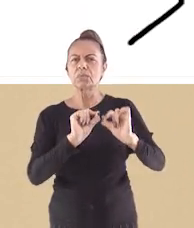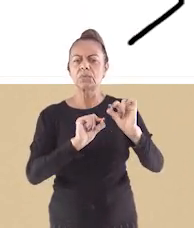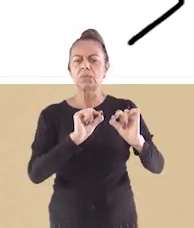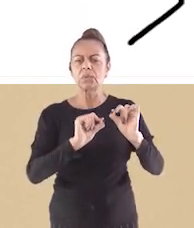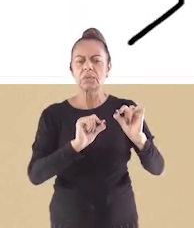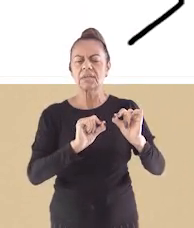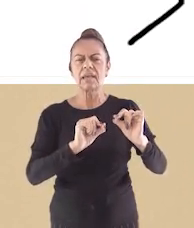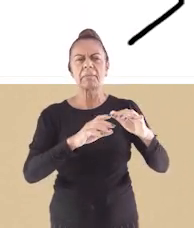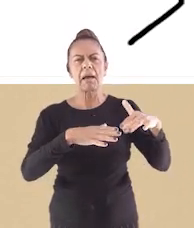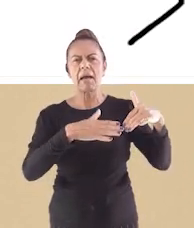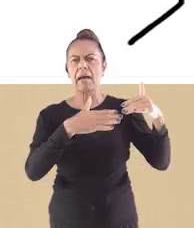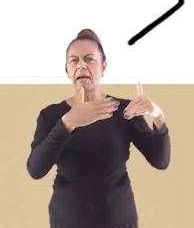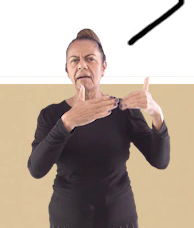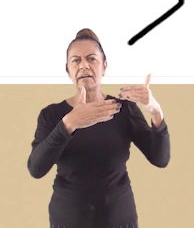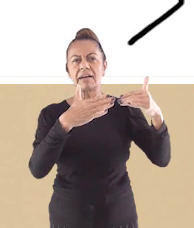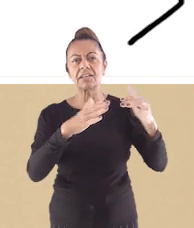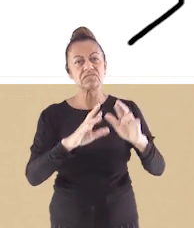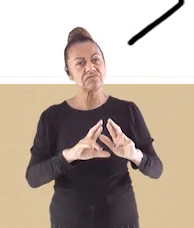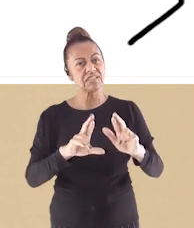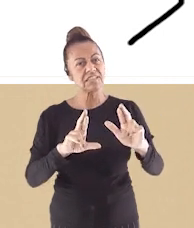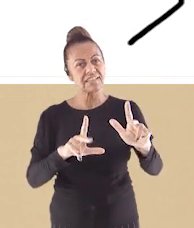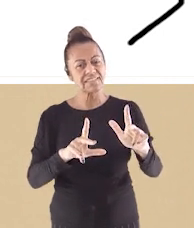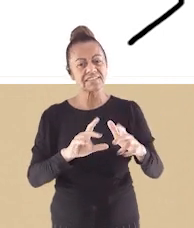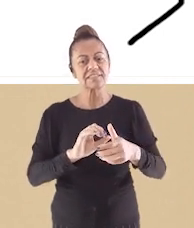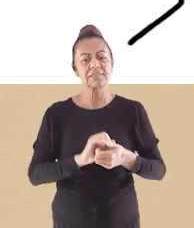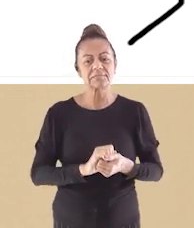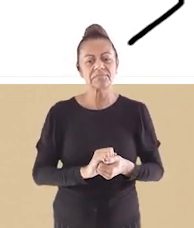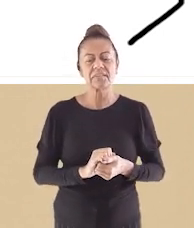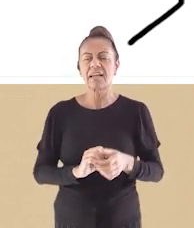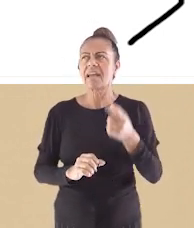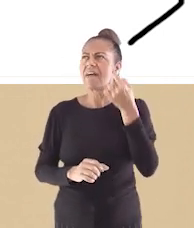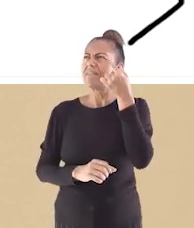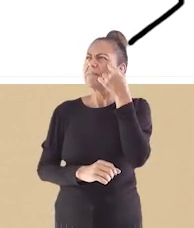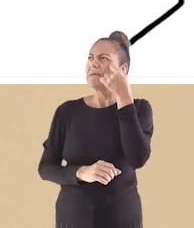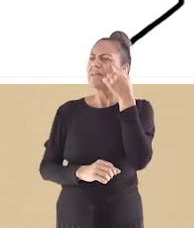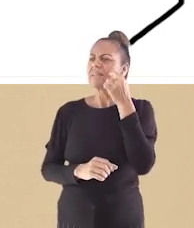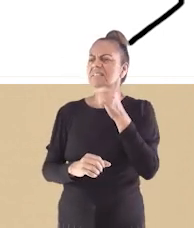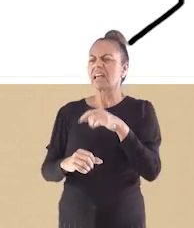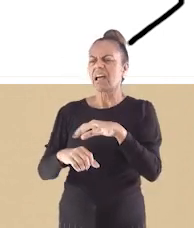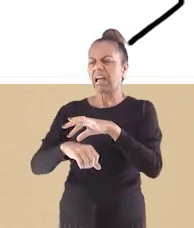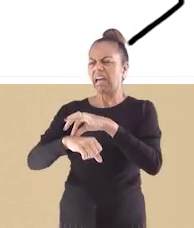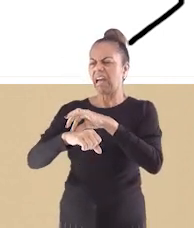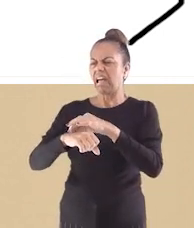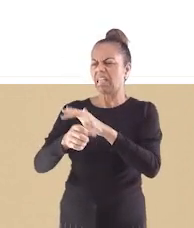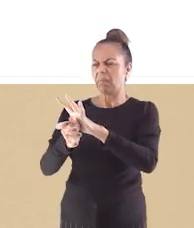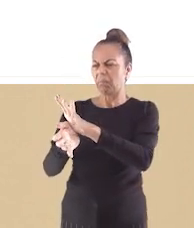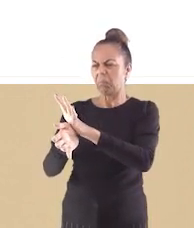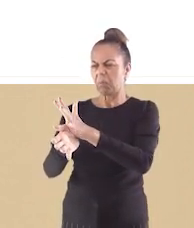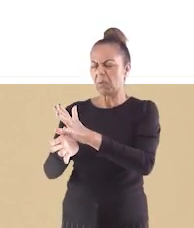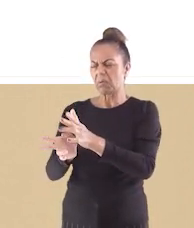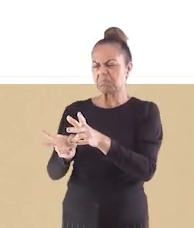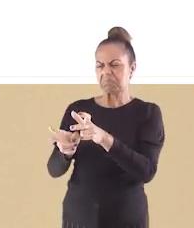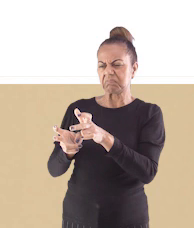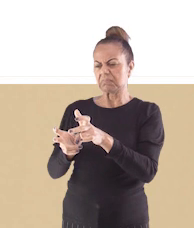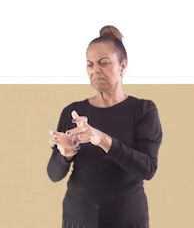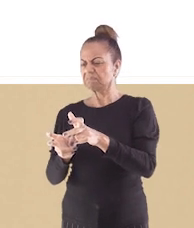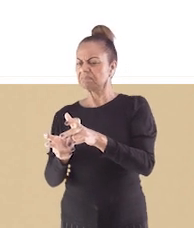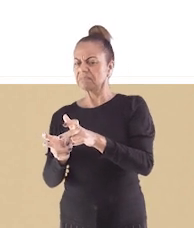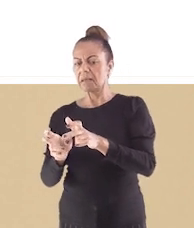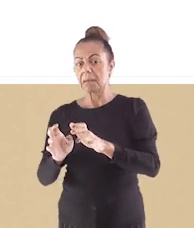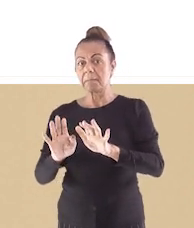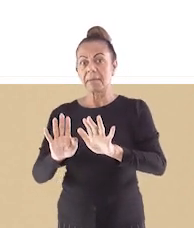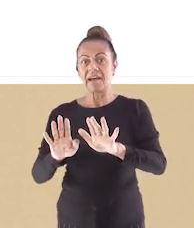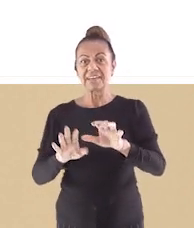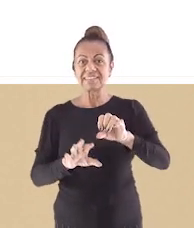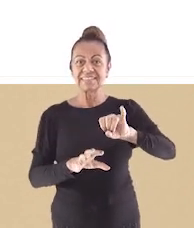nós pensamos em coisas estragadas com uma aparência nojenta e cheiro podre, o que, considerando que está em jogo, até que dá para entender. Felizmente, se os micróbios do